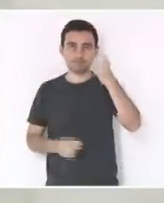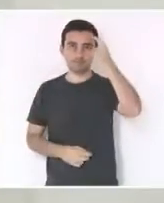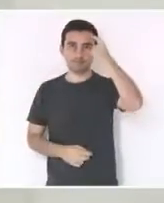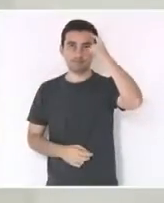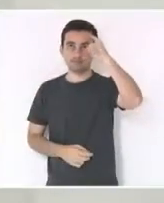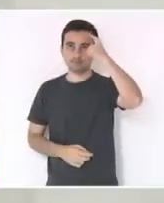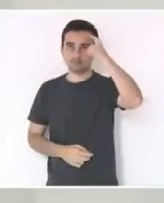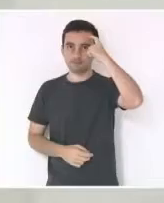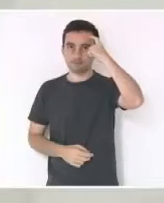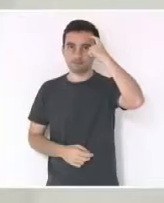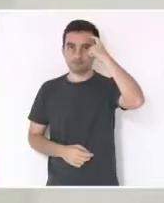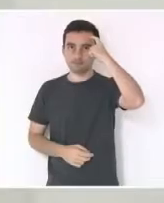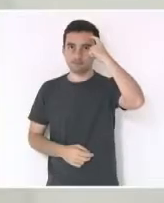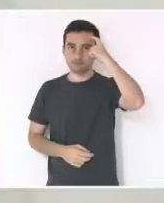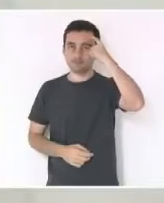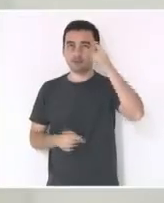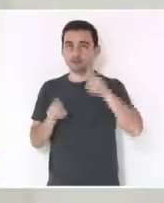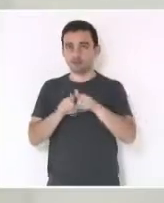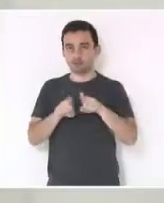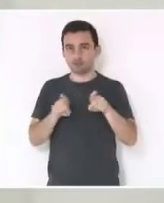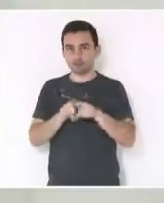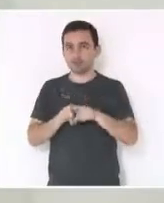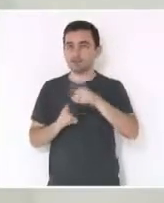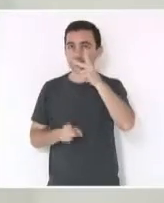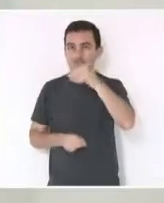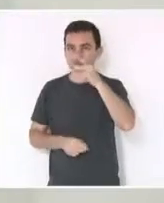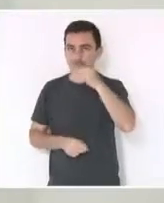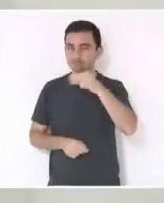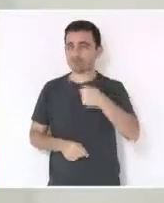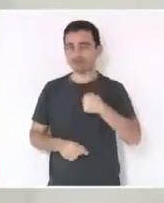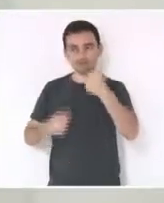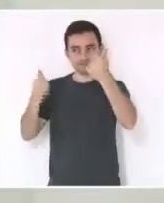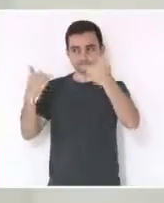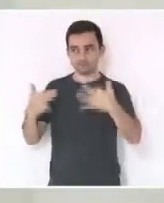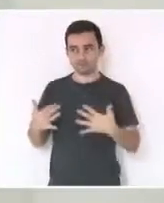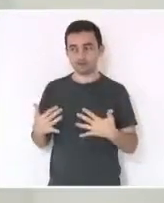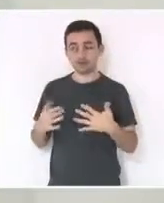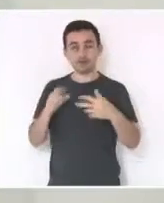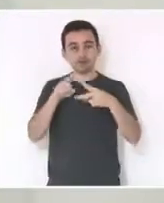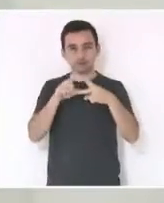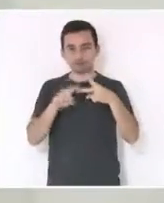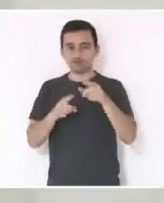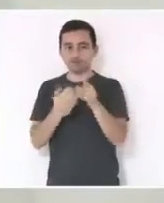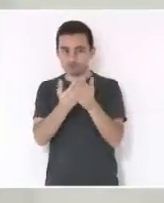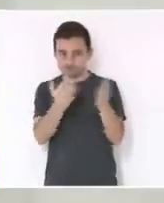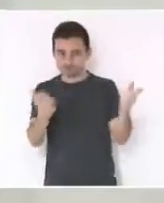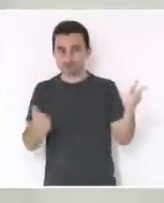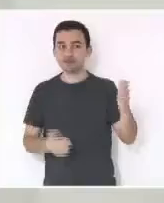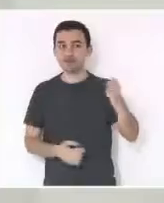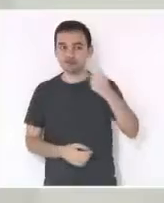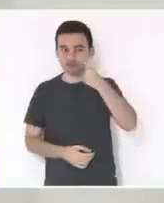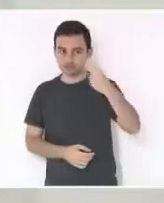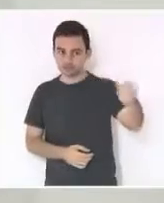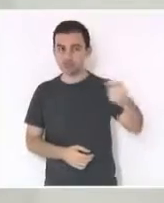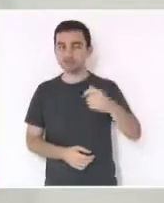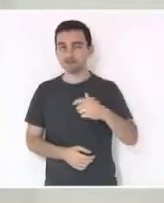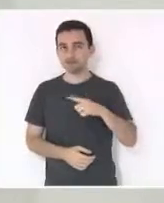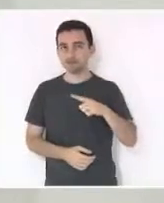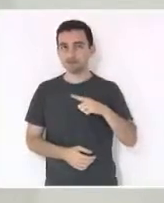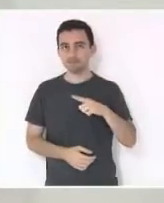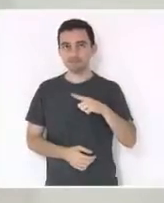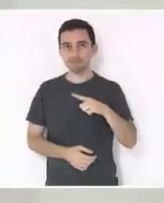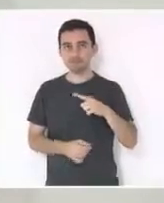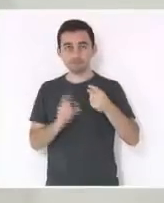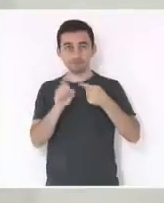deputado quer dizer que bom ver aqui tenho certeza que vai se interessar pelos dois temas o primeiro deputado que ele